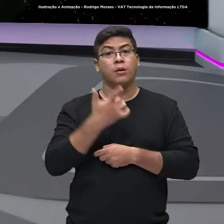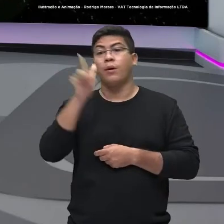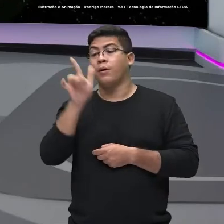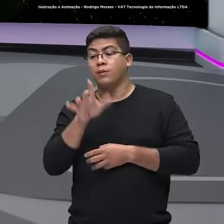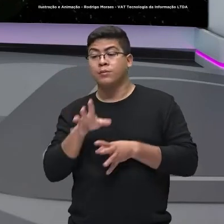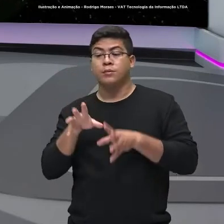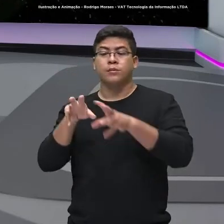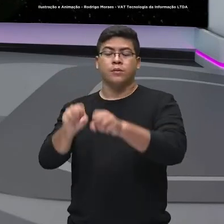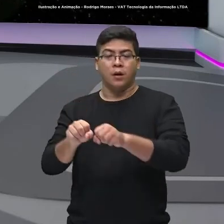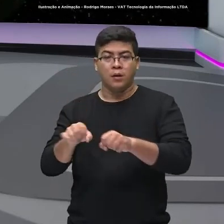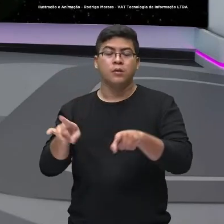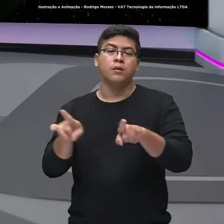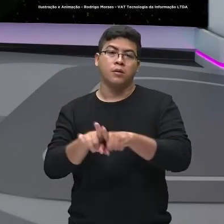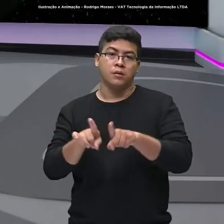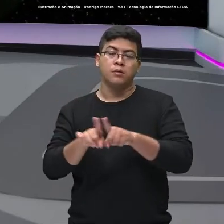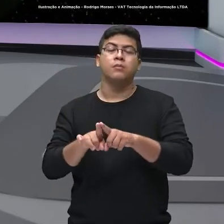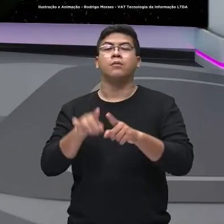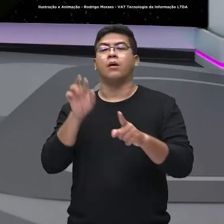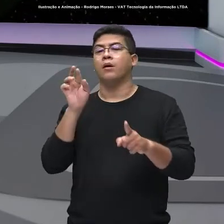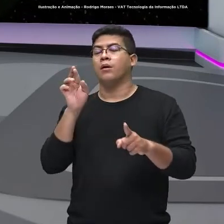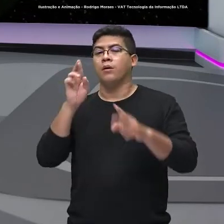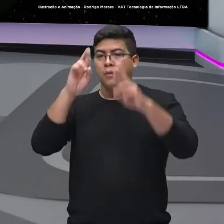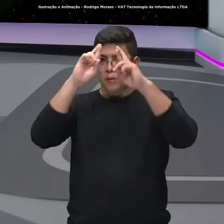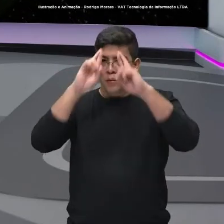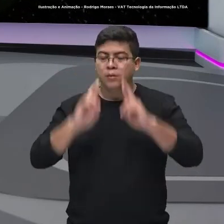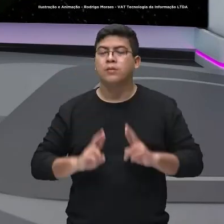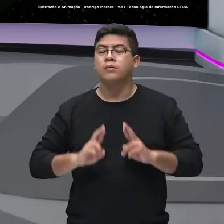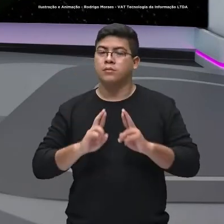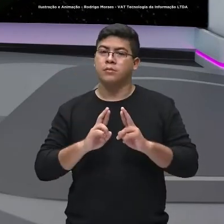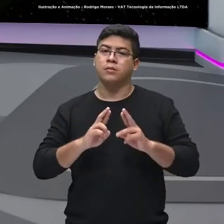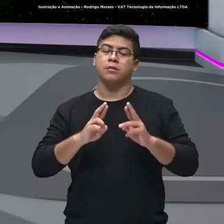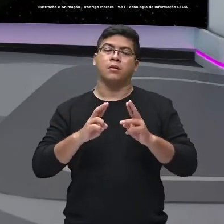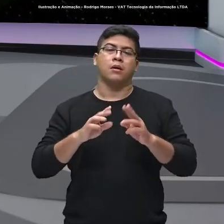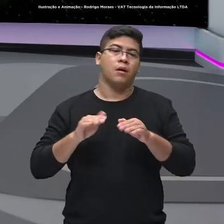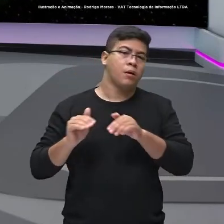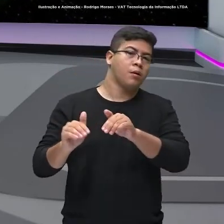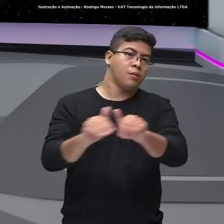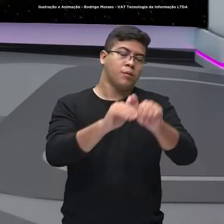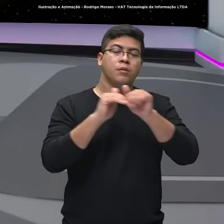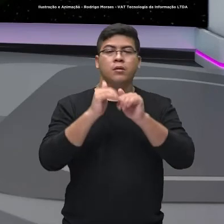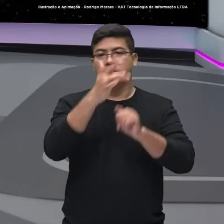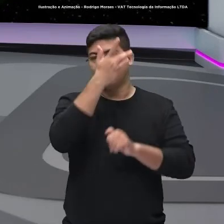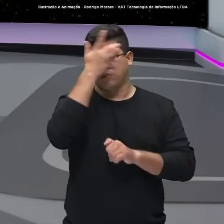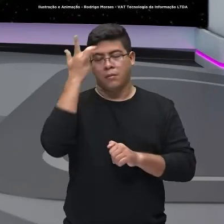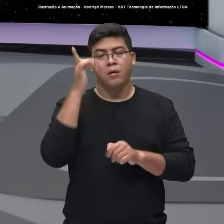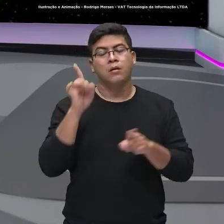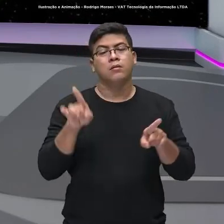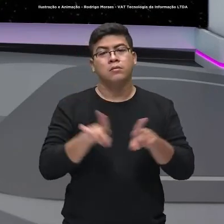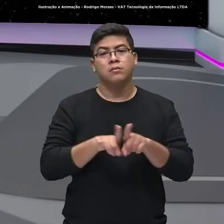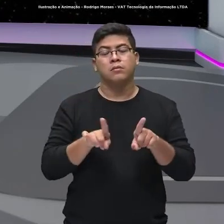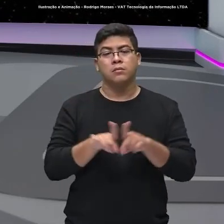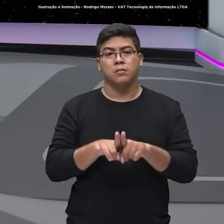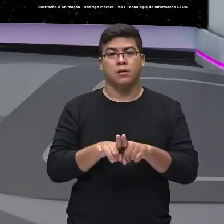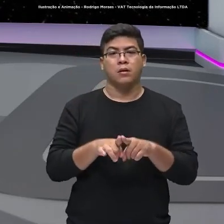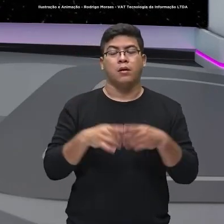Quando cultivamos o respeito, a igualdade, a dignidade, né, diante das pessoas, nós estamos,